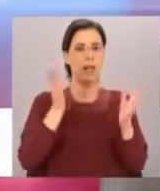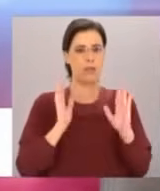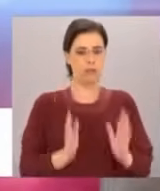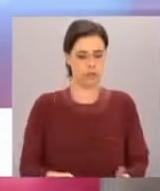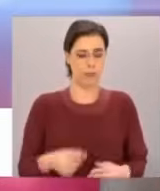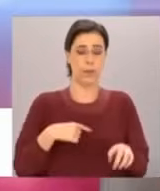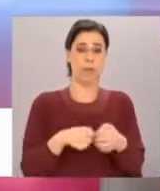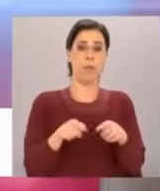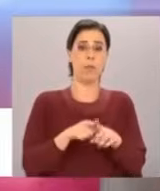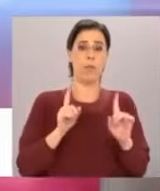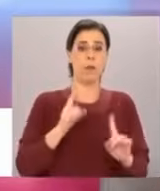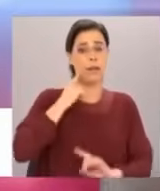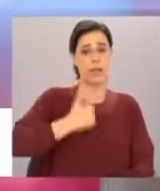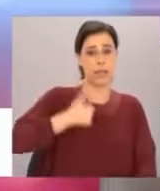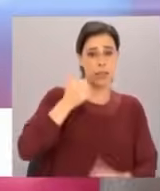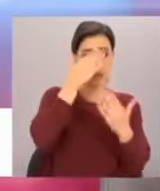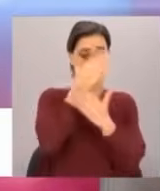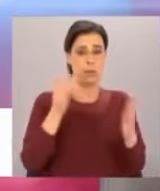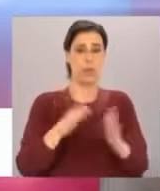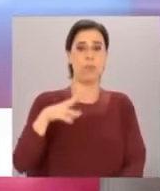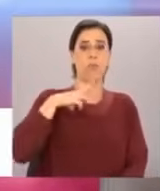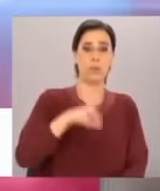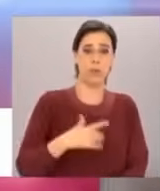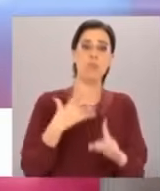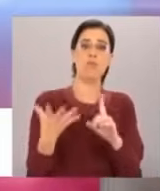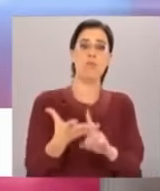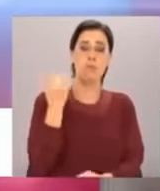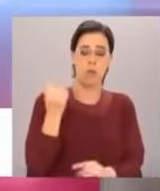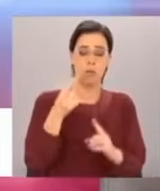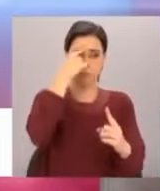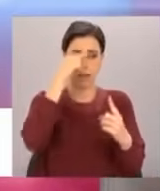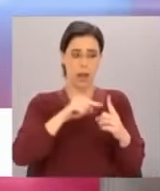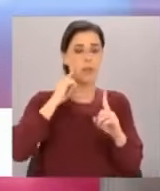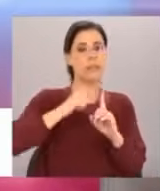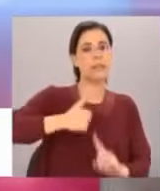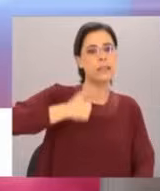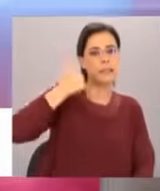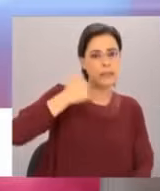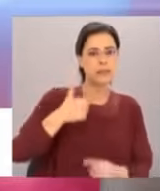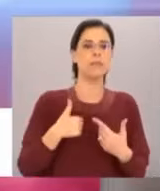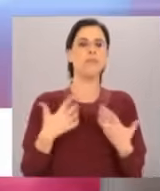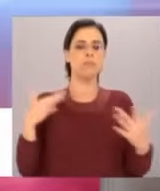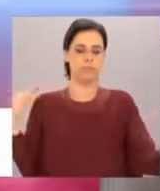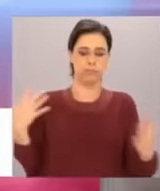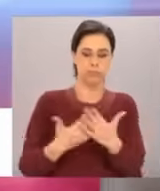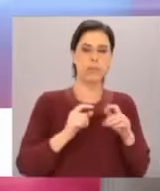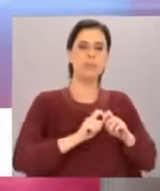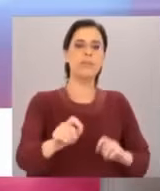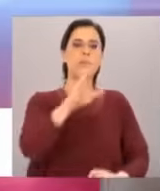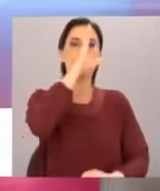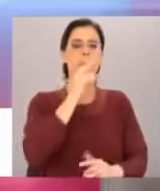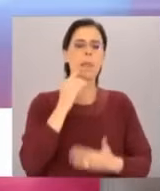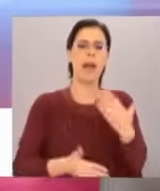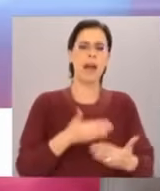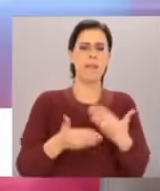o painel um partido que se diz essencial à democracia portuguesa temos conseguido conquistar causas fundamentais conseguimos ao longo desta legislatura